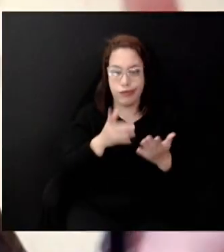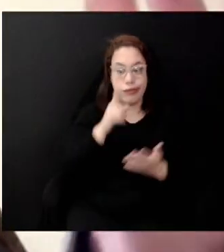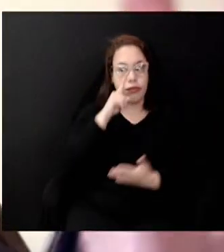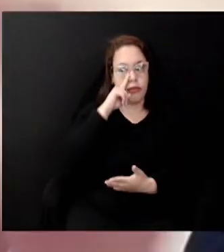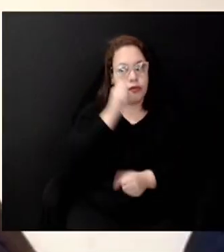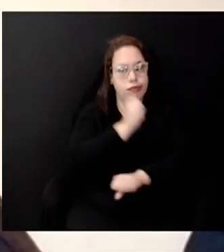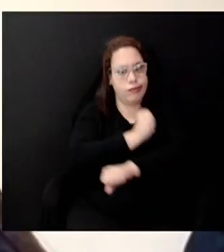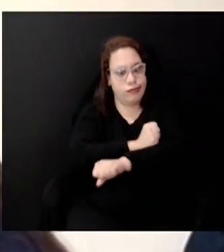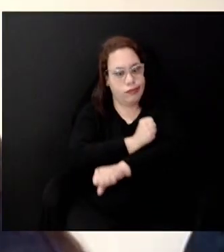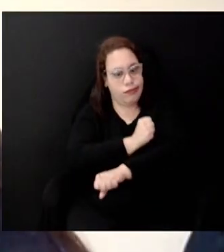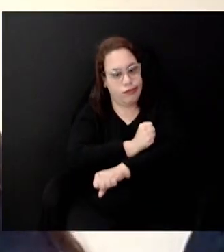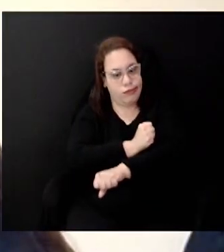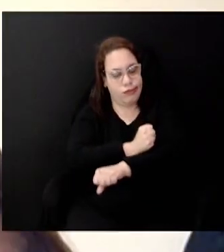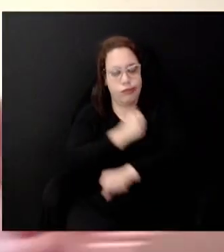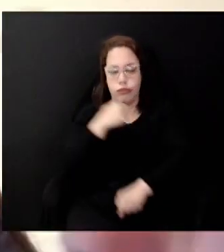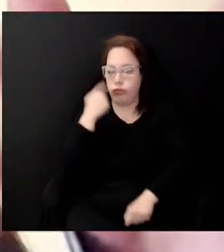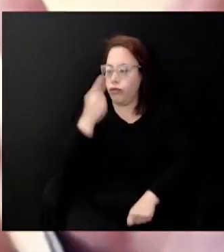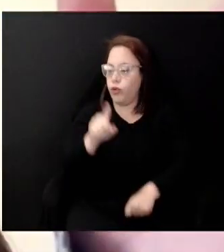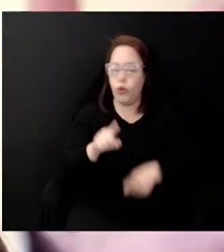como